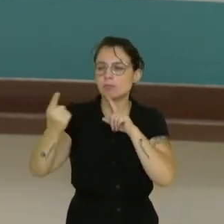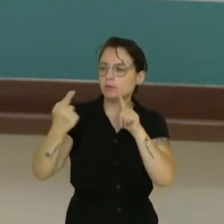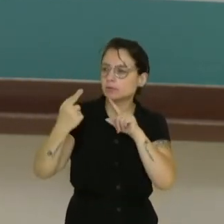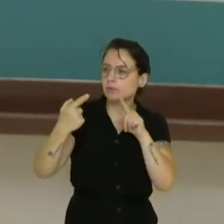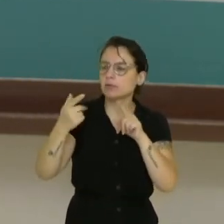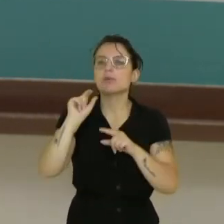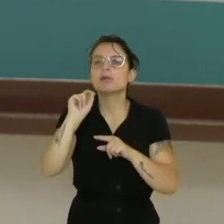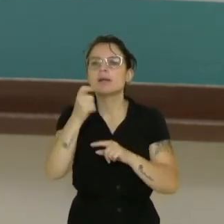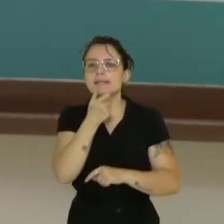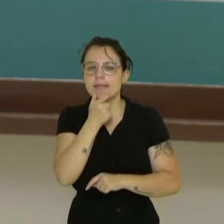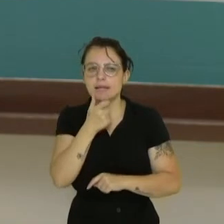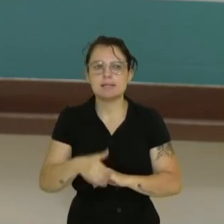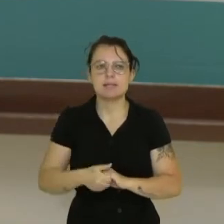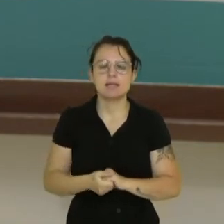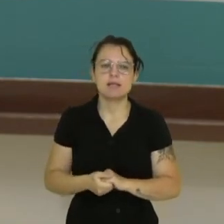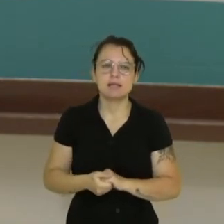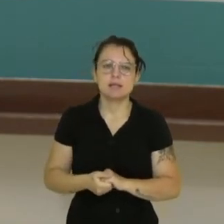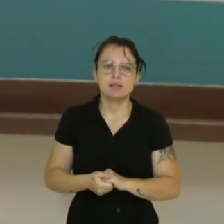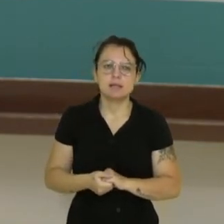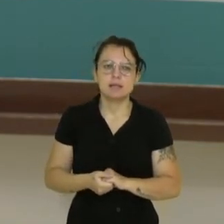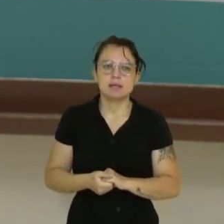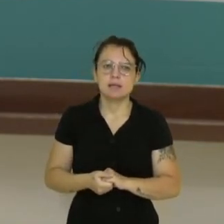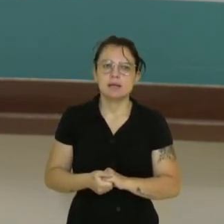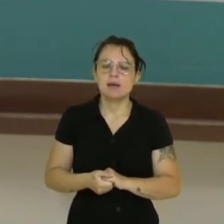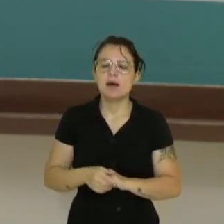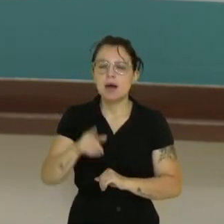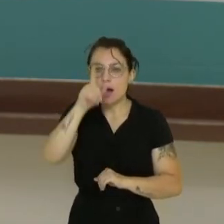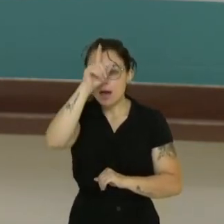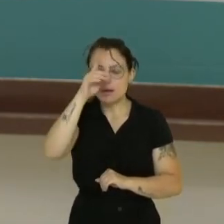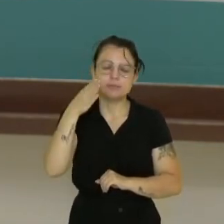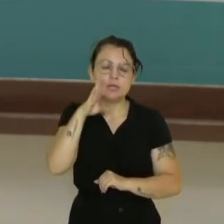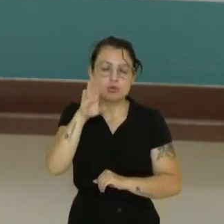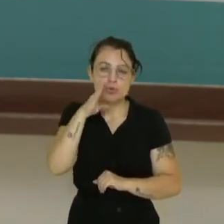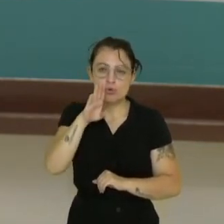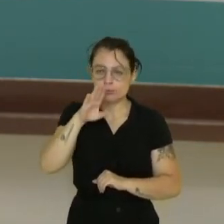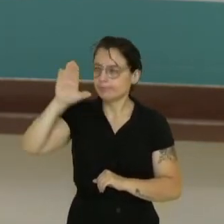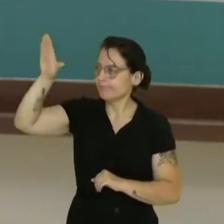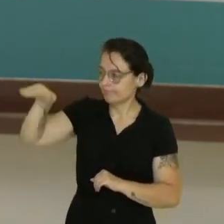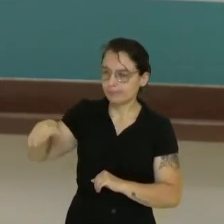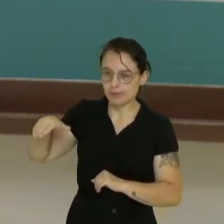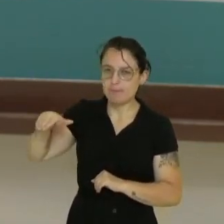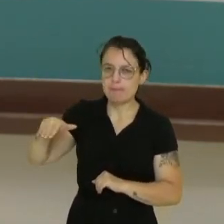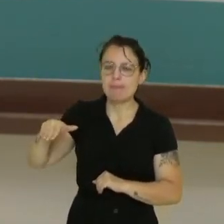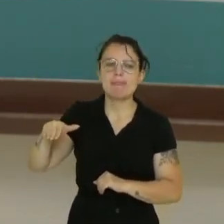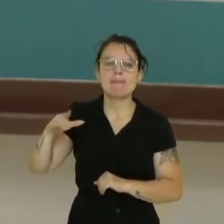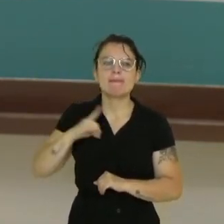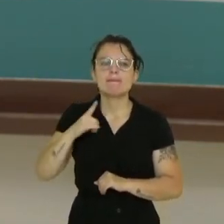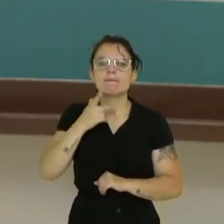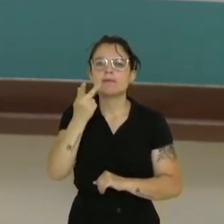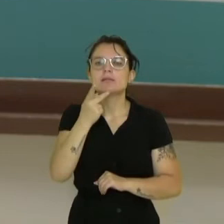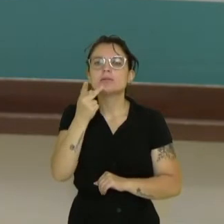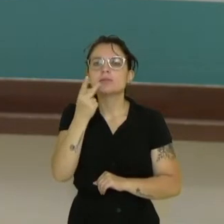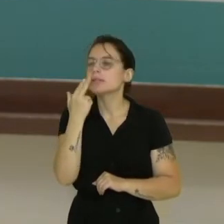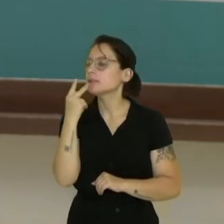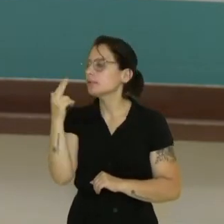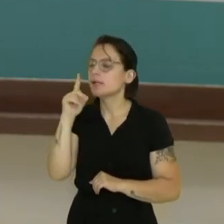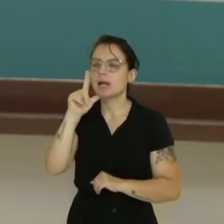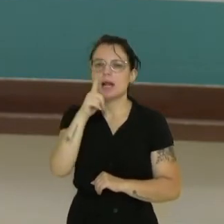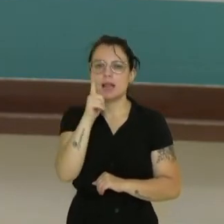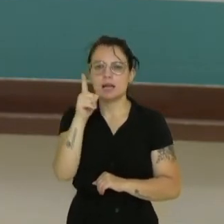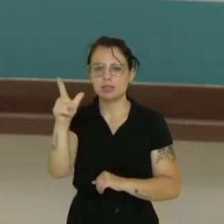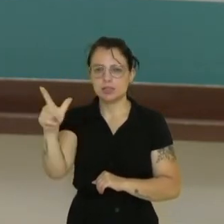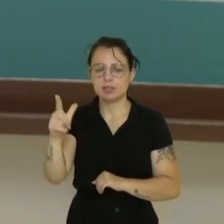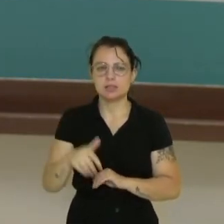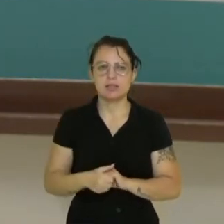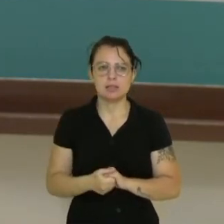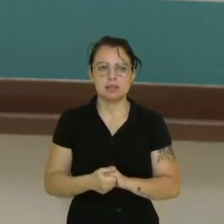idioma anglo-saxão, a maioria dos países da América Latina falam línguas de origem latina, como é o